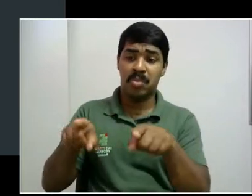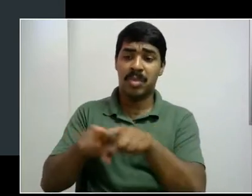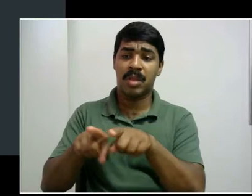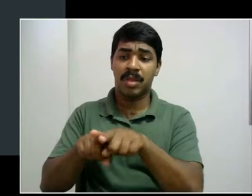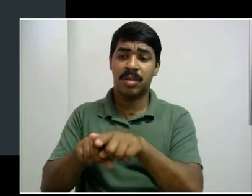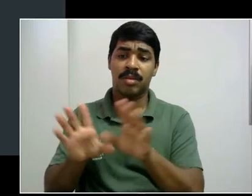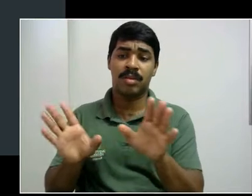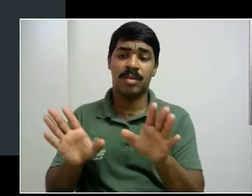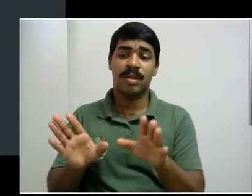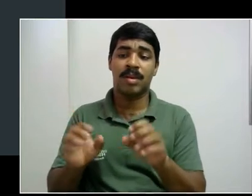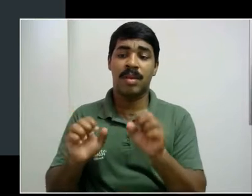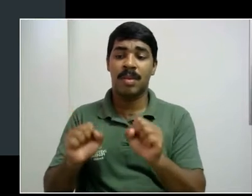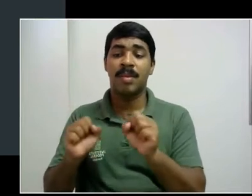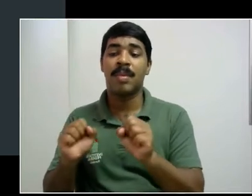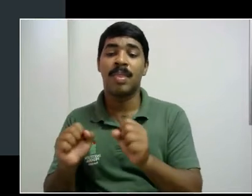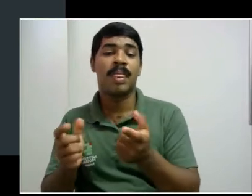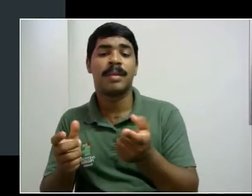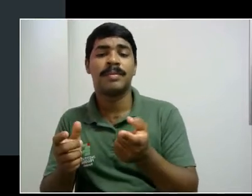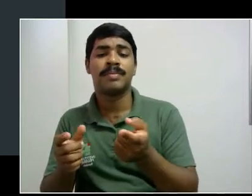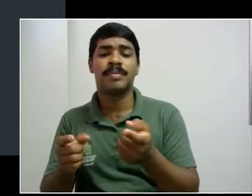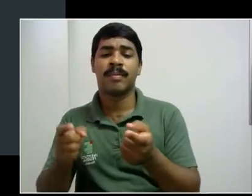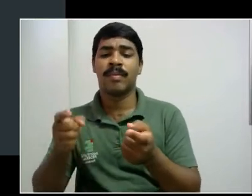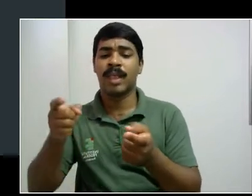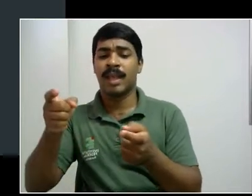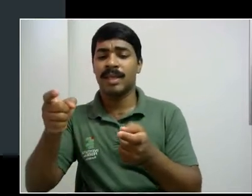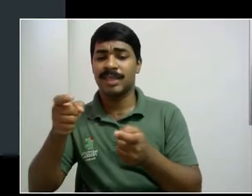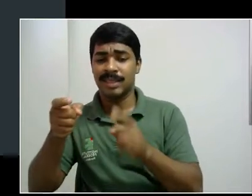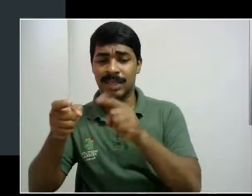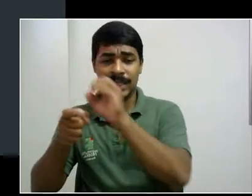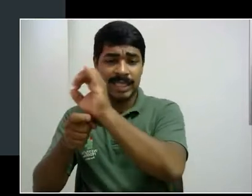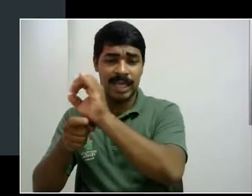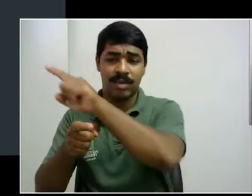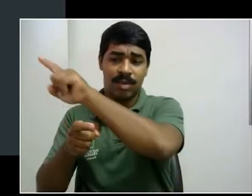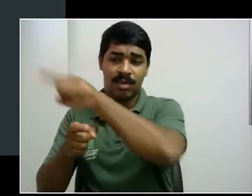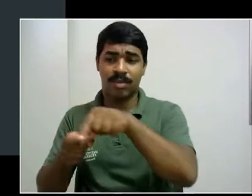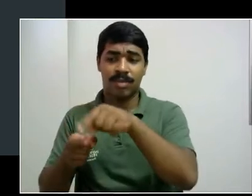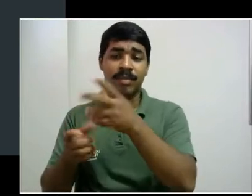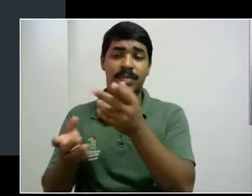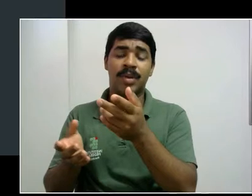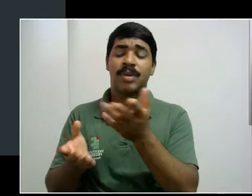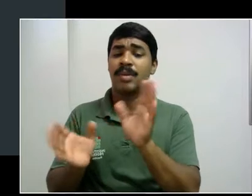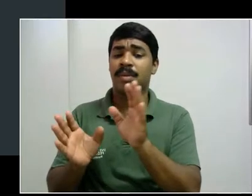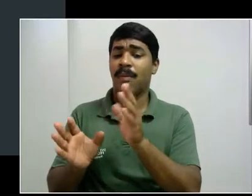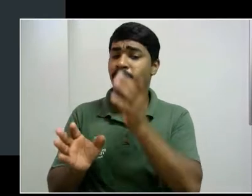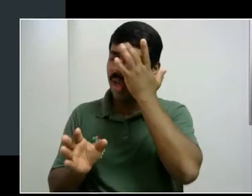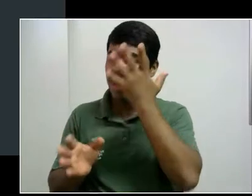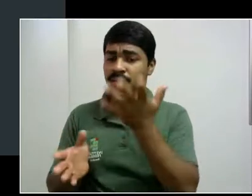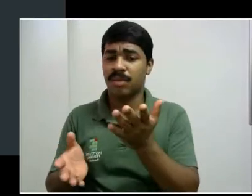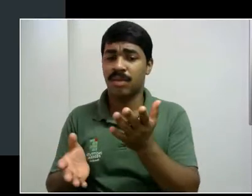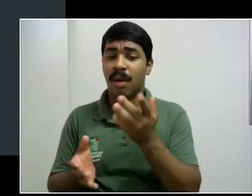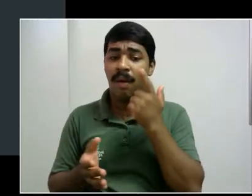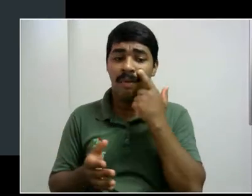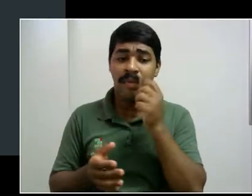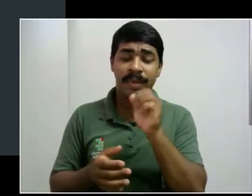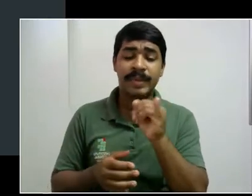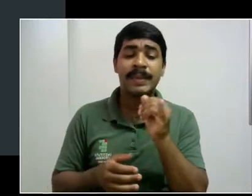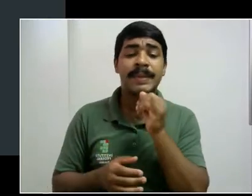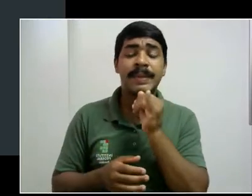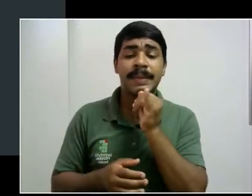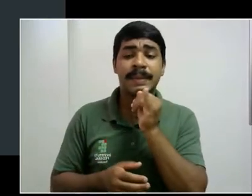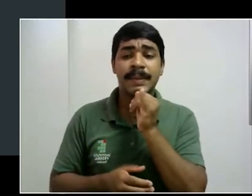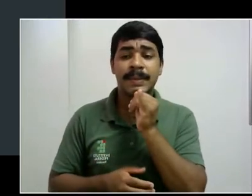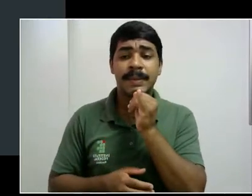sobra é o menos 4. Tá? Então aqui seria o que sobra. Por exemplo, vamos supor que eu queira calcular o ponto onde a